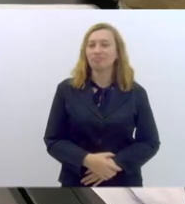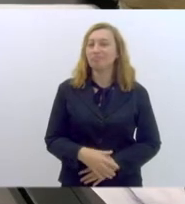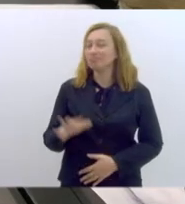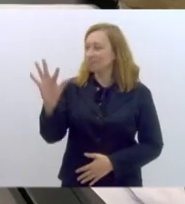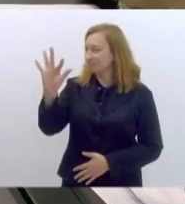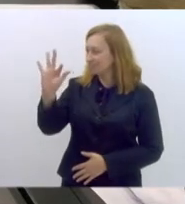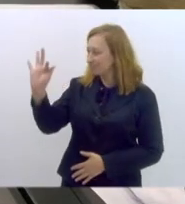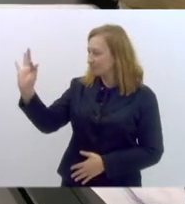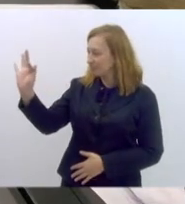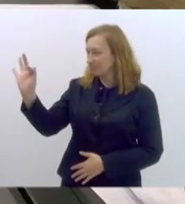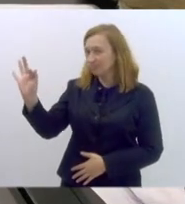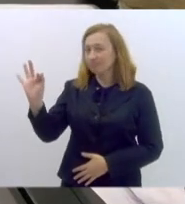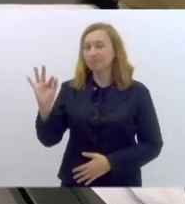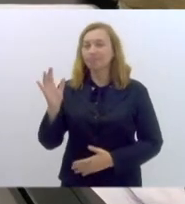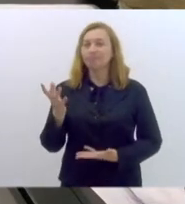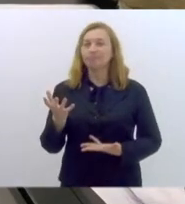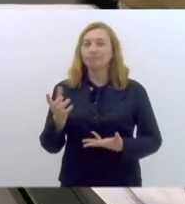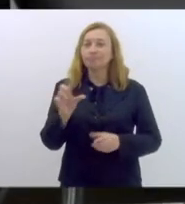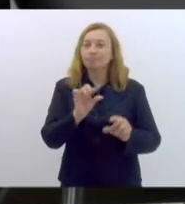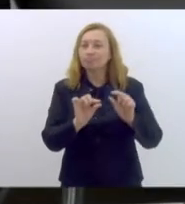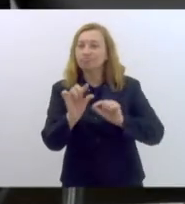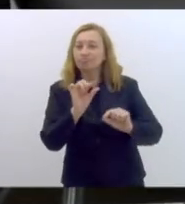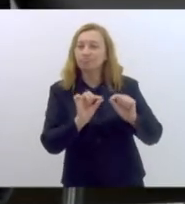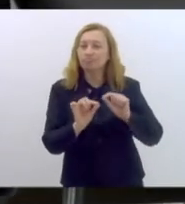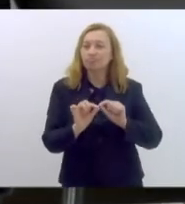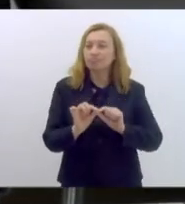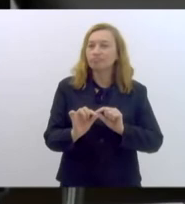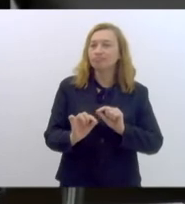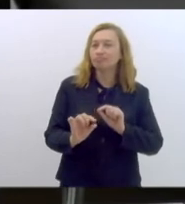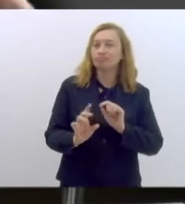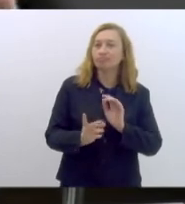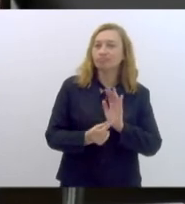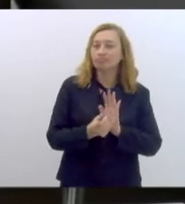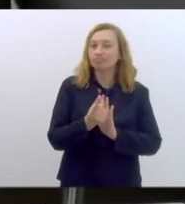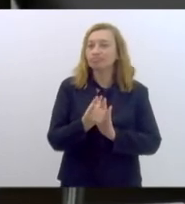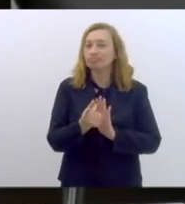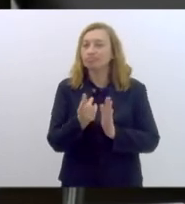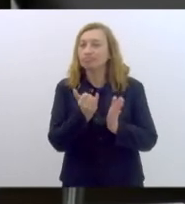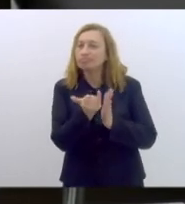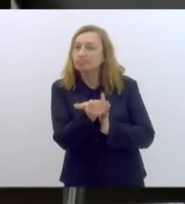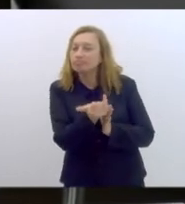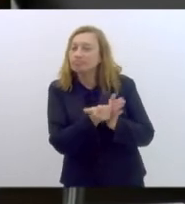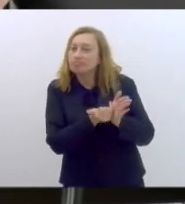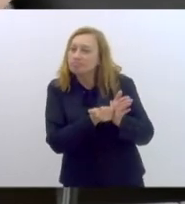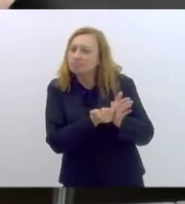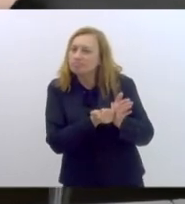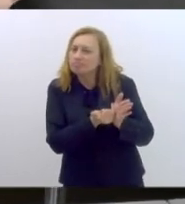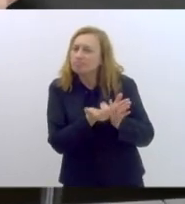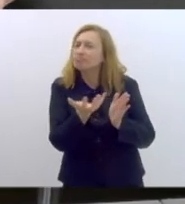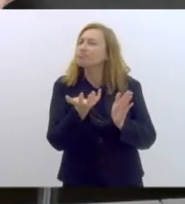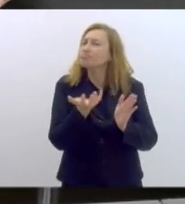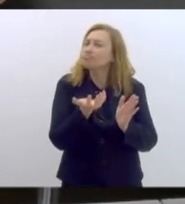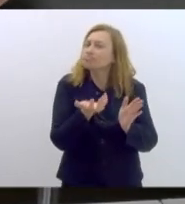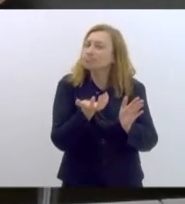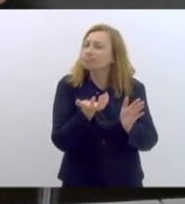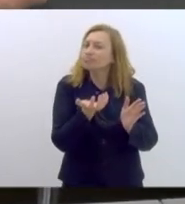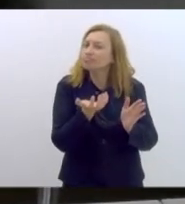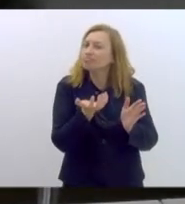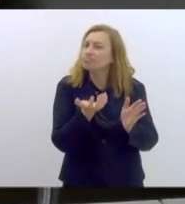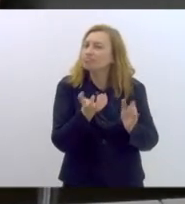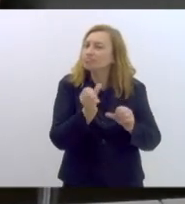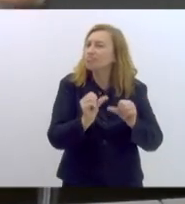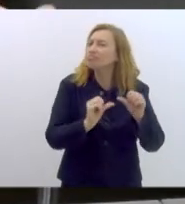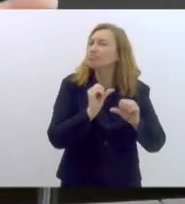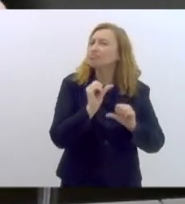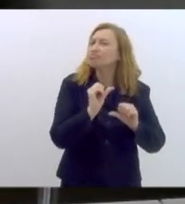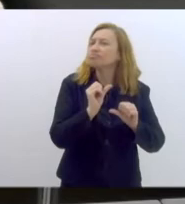federalização das decisões sobre alíquotas desses impostos, eles estão querendo